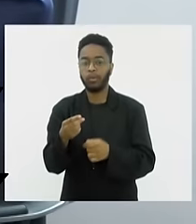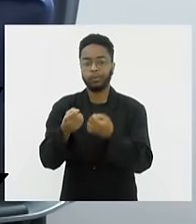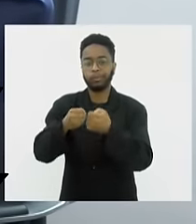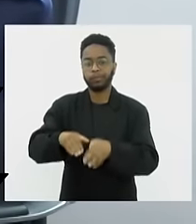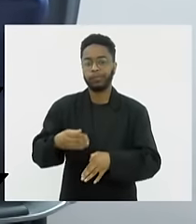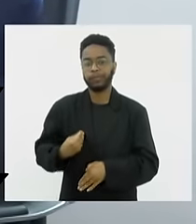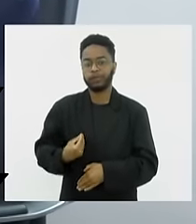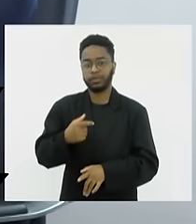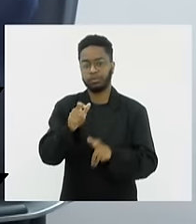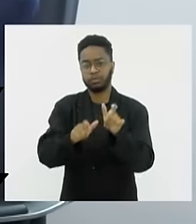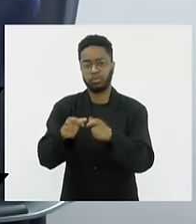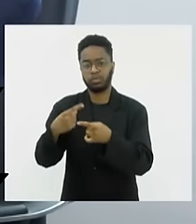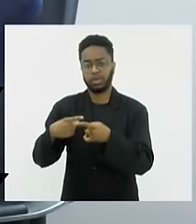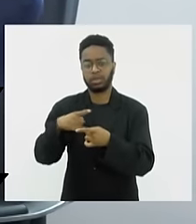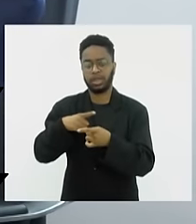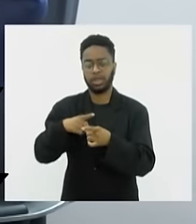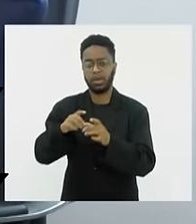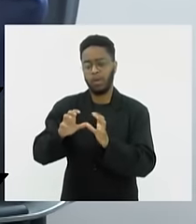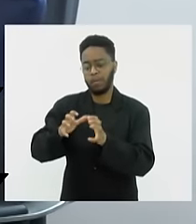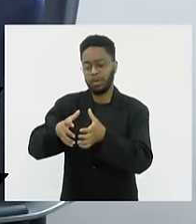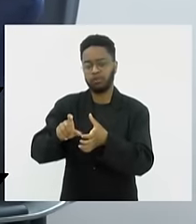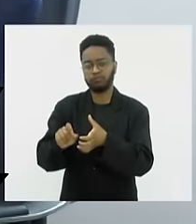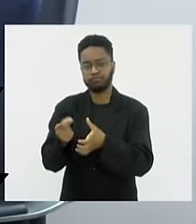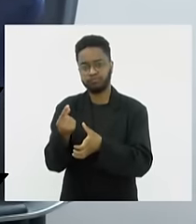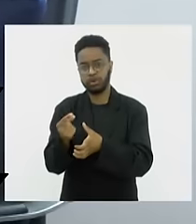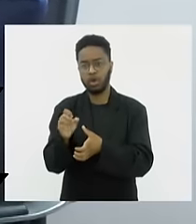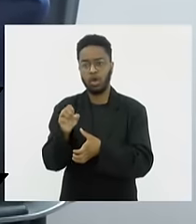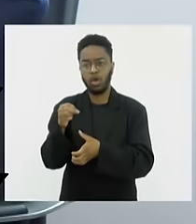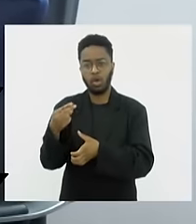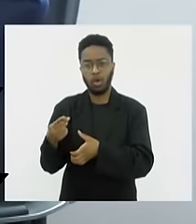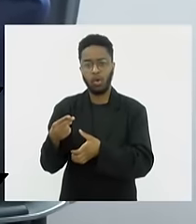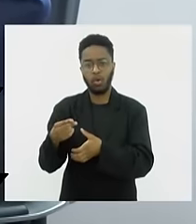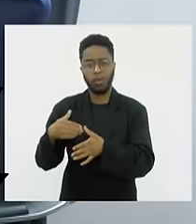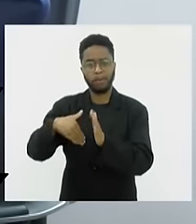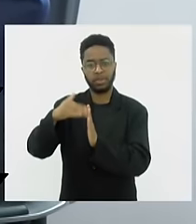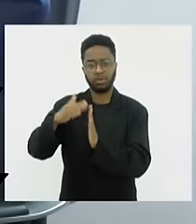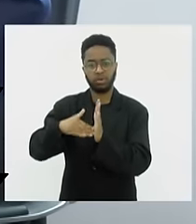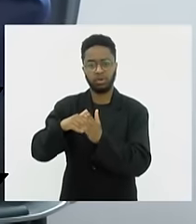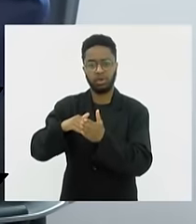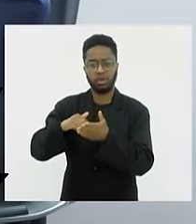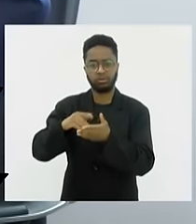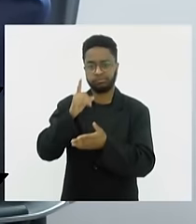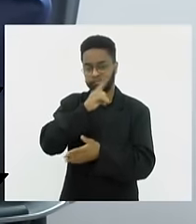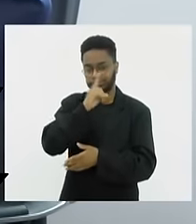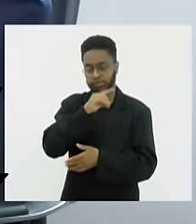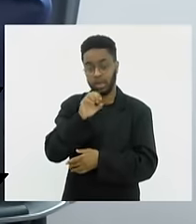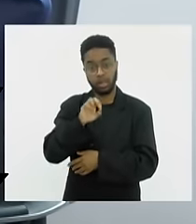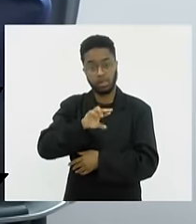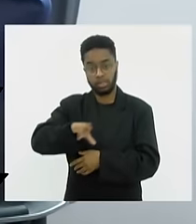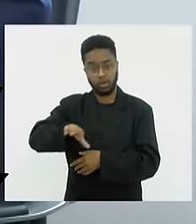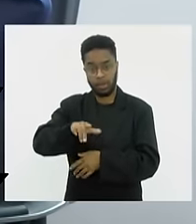ele está com o pneu furado, porque ele está com uma pintura descascando. Não é papel do policial militar nem